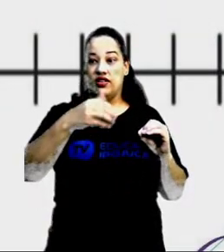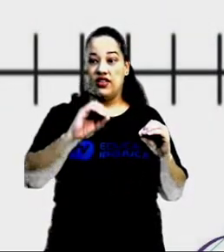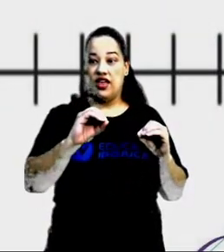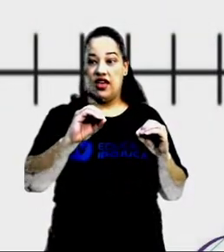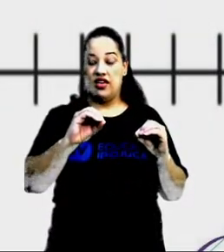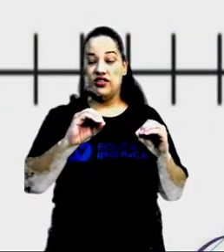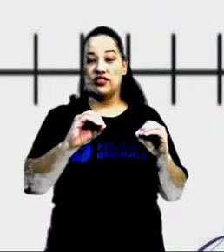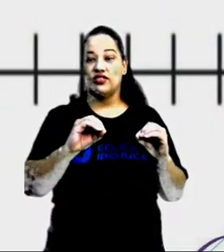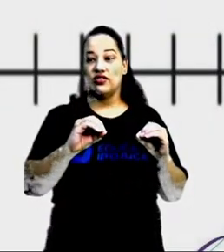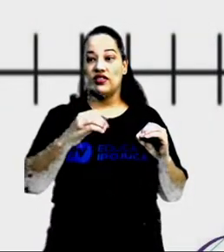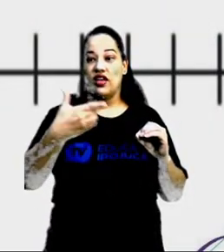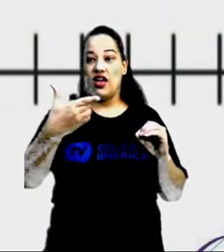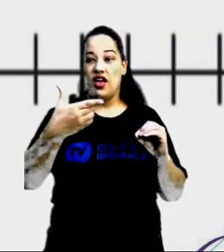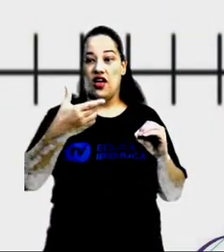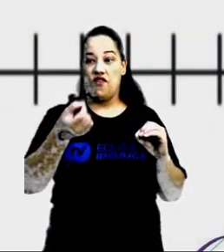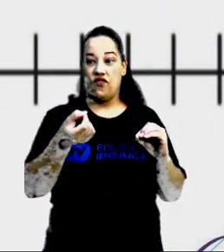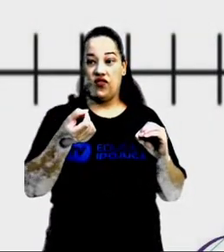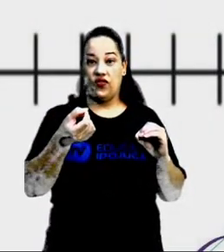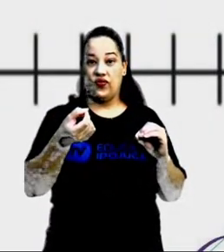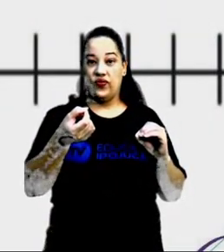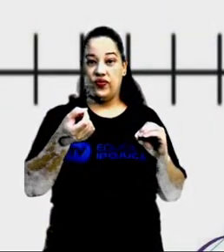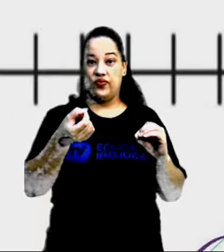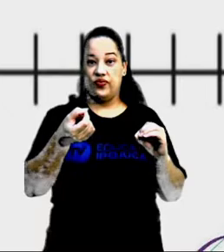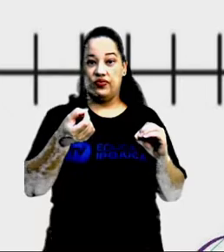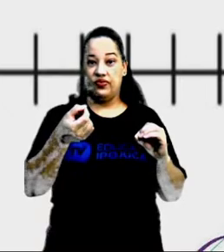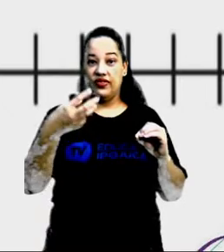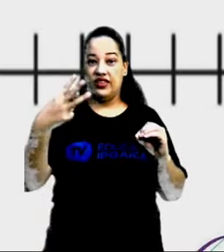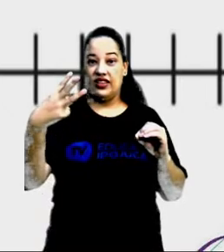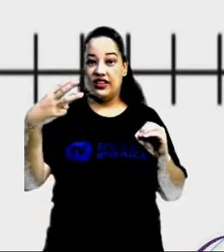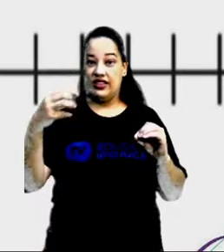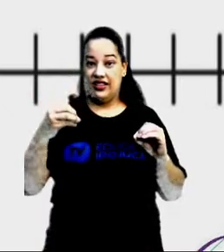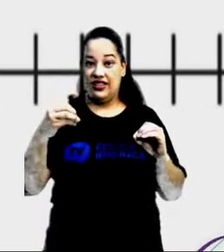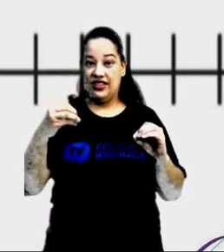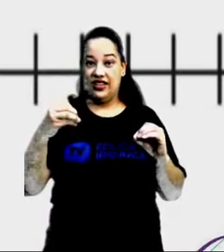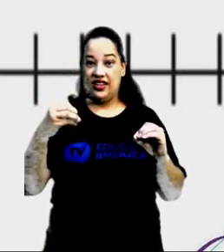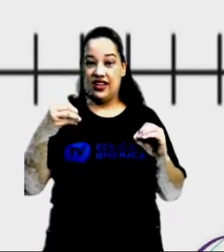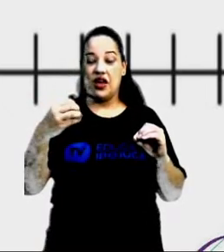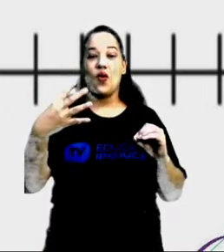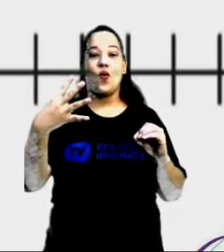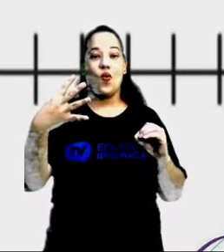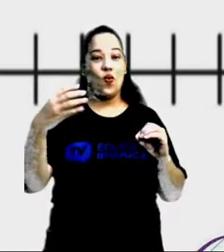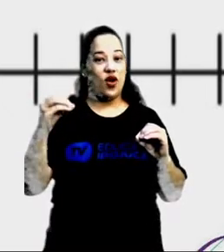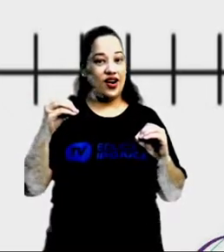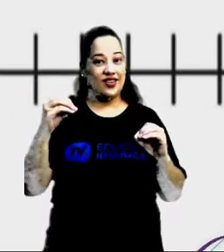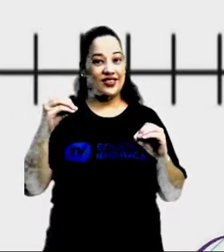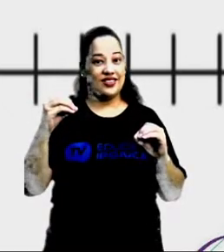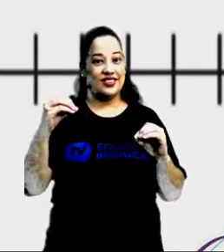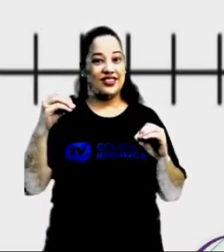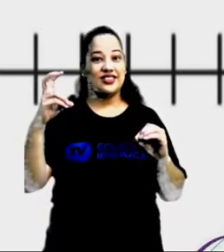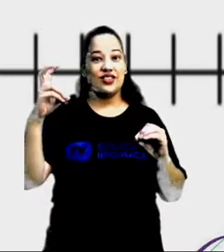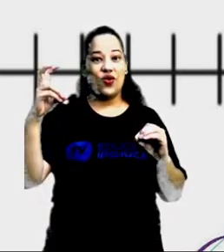10, 20, 30, 40,